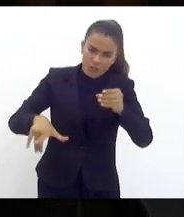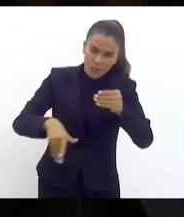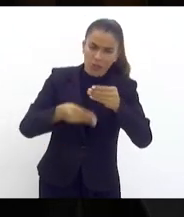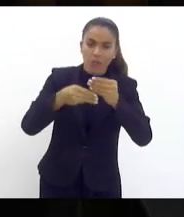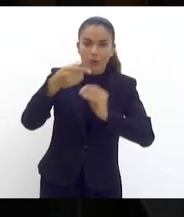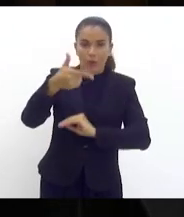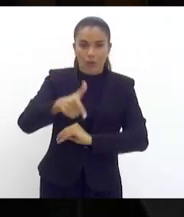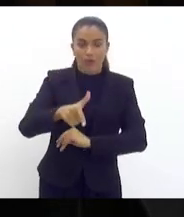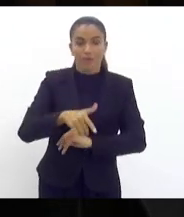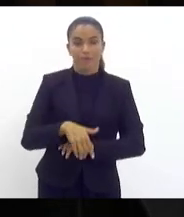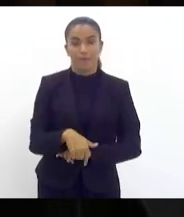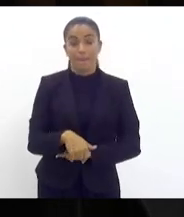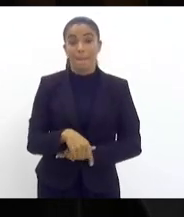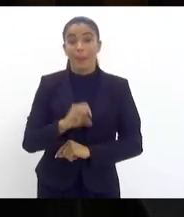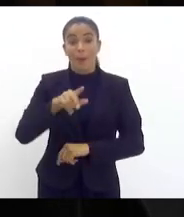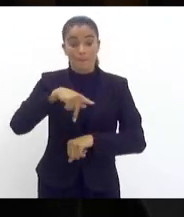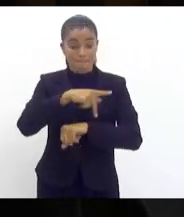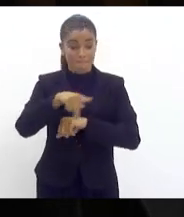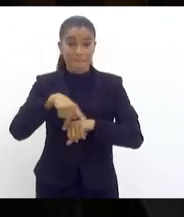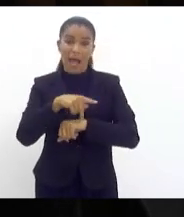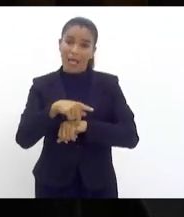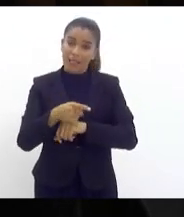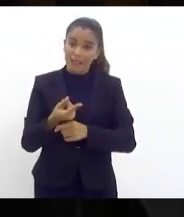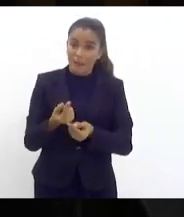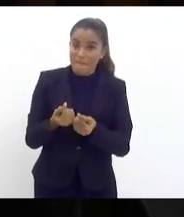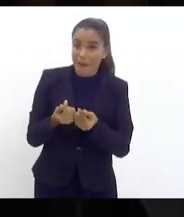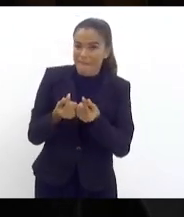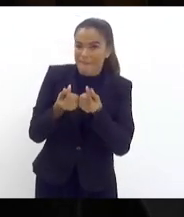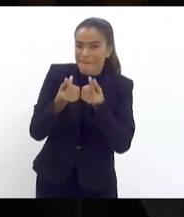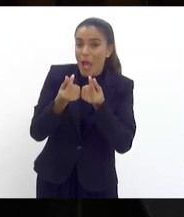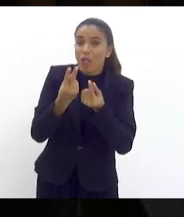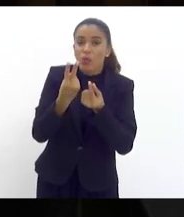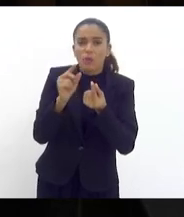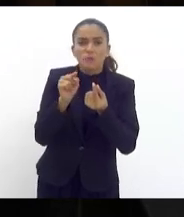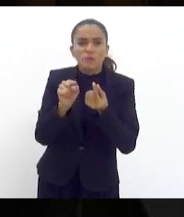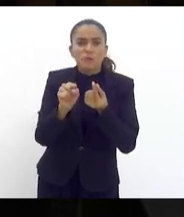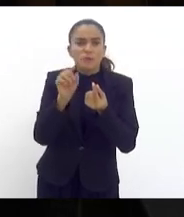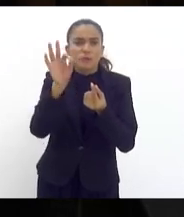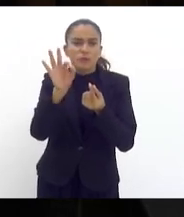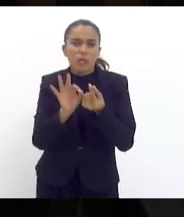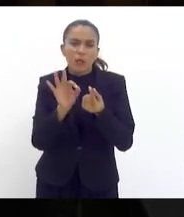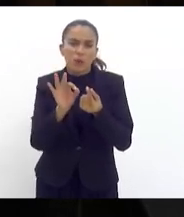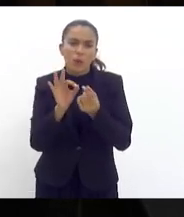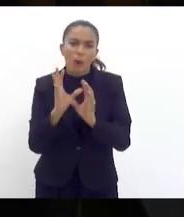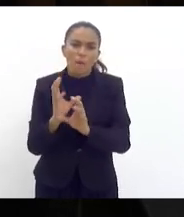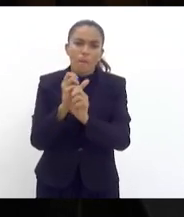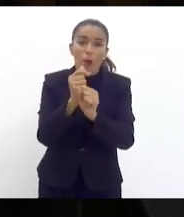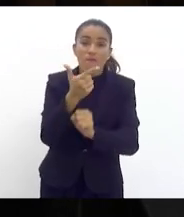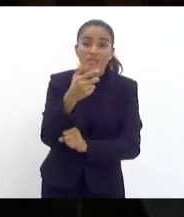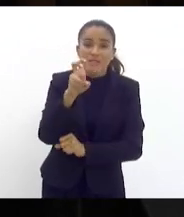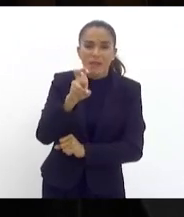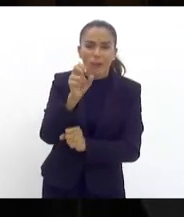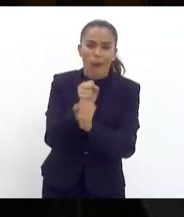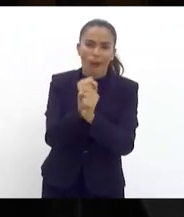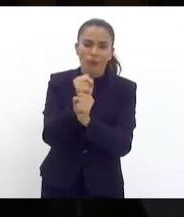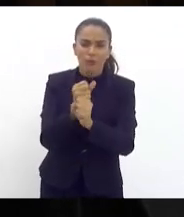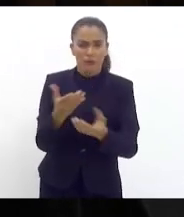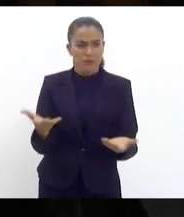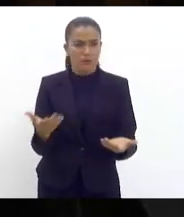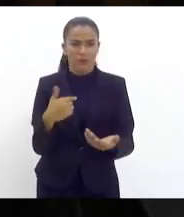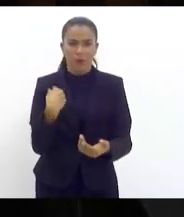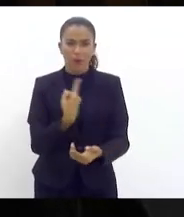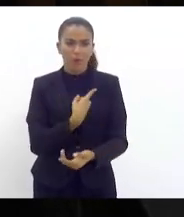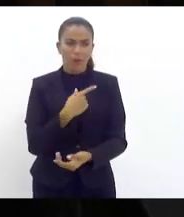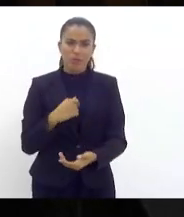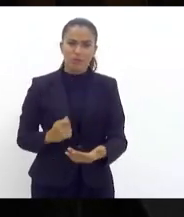país cresceu 2% ao ano nos últimos 25 anos, como é que nós podemos